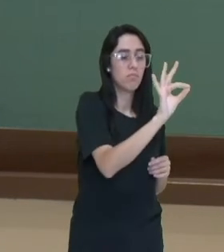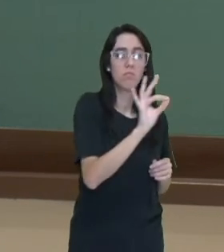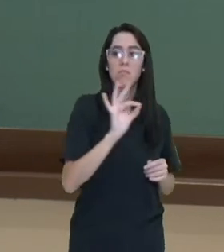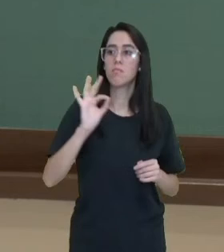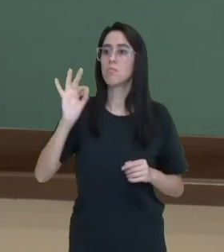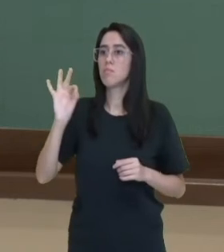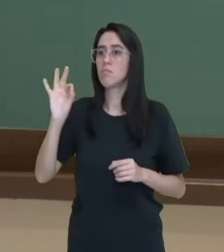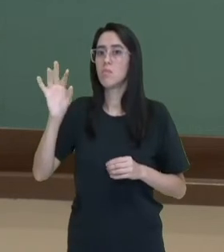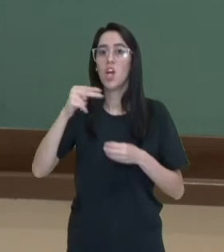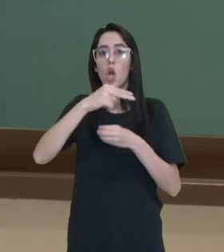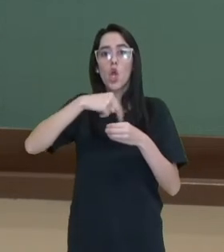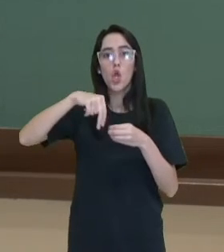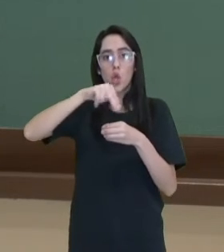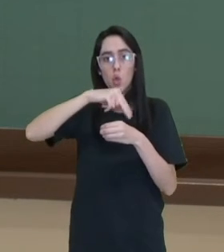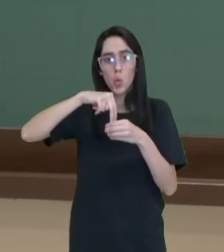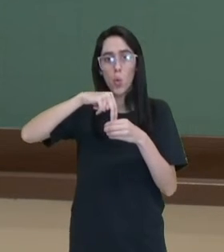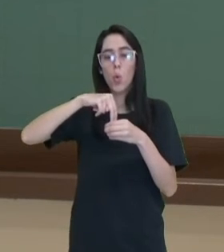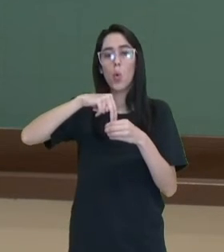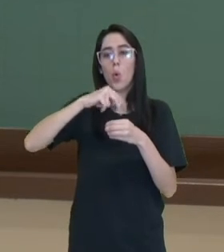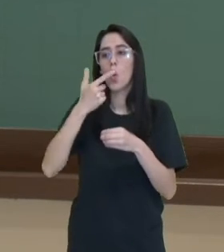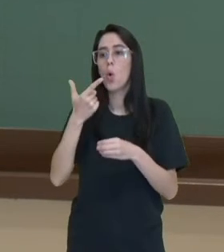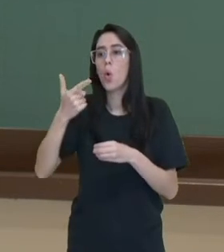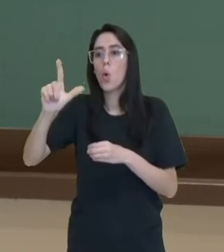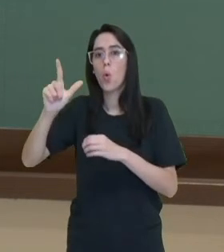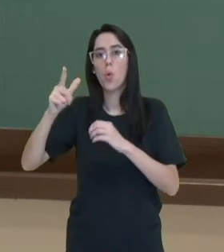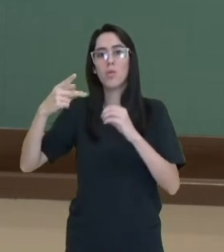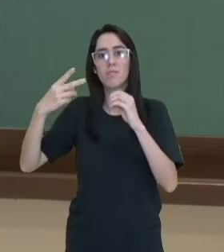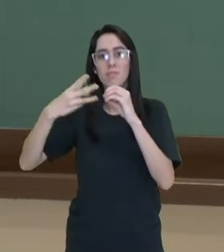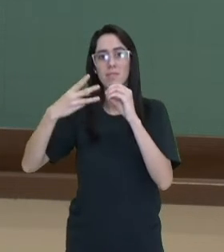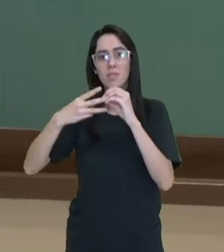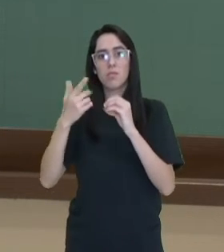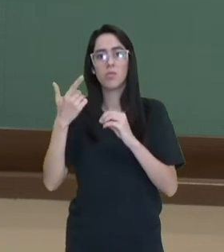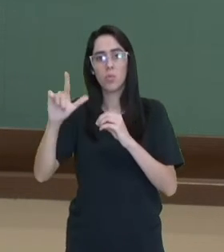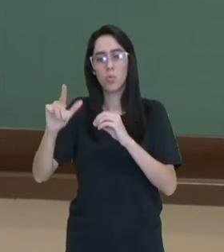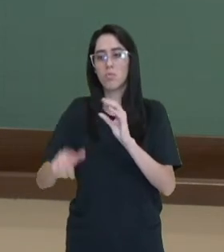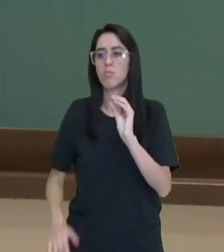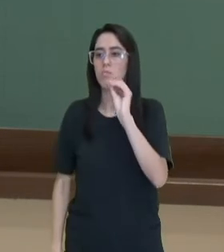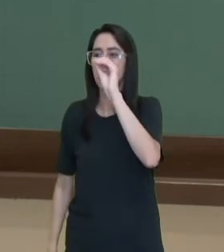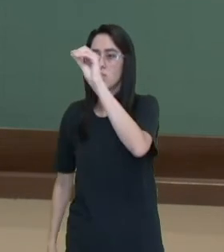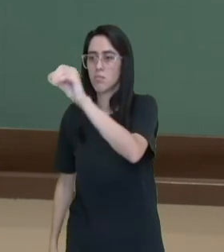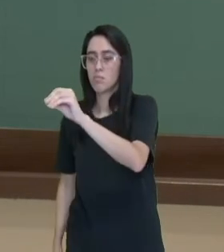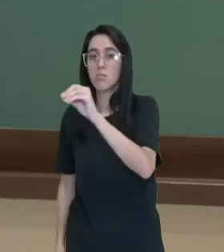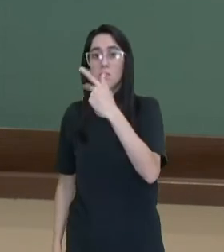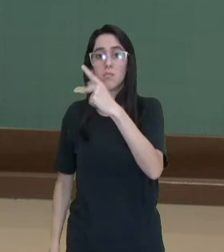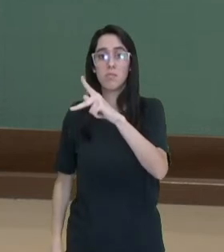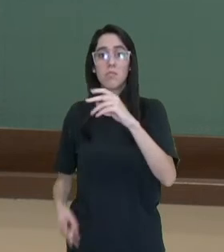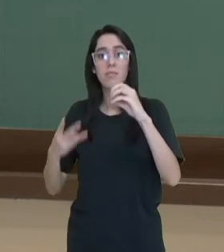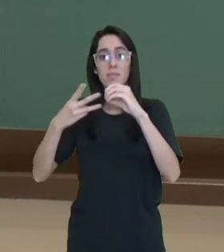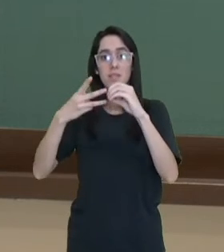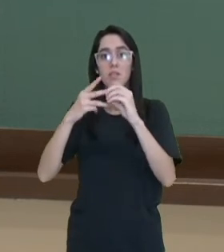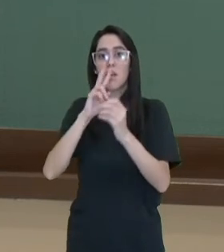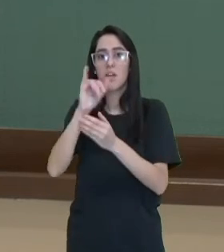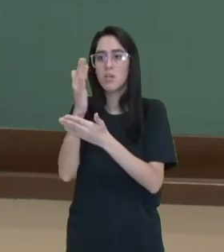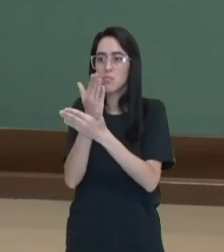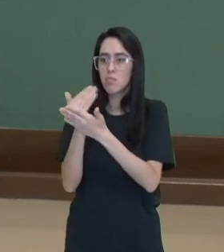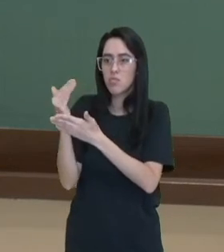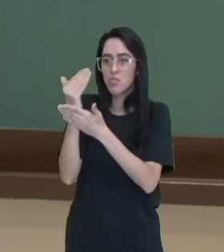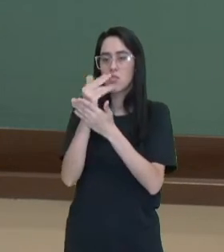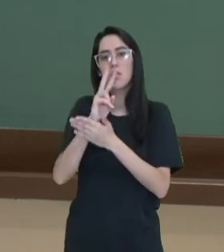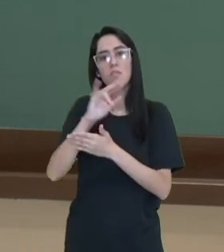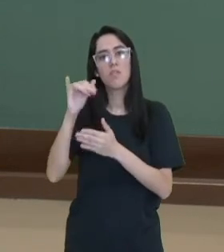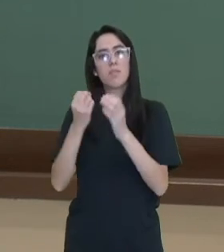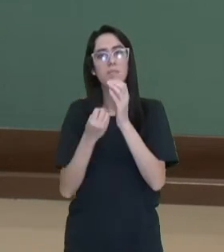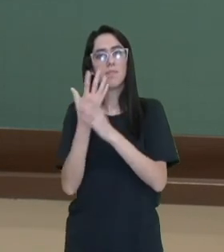aquele núcleo lá numa célula, num ovócito, é estimulada essa célula para passar a se dividir e ela vai formar as células